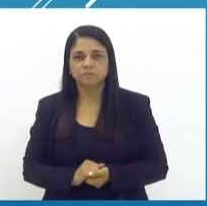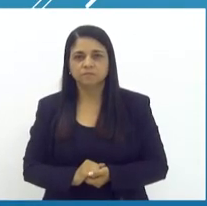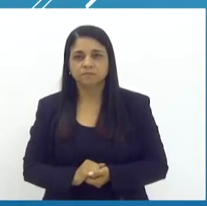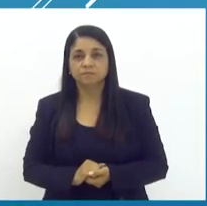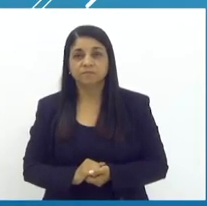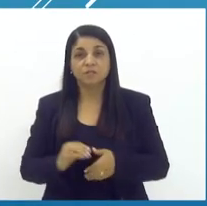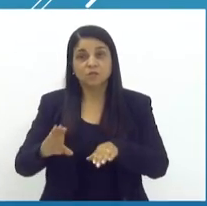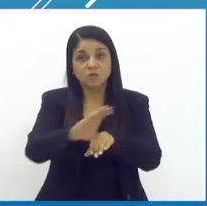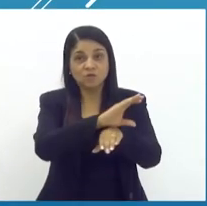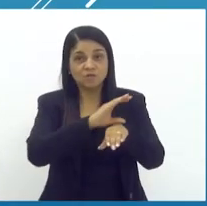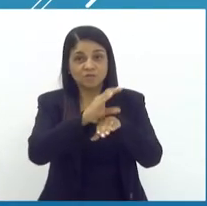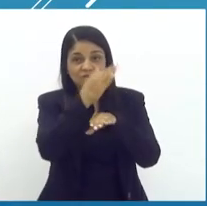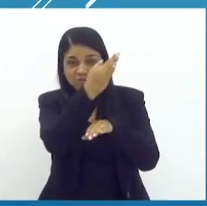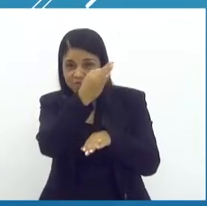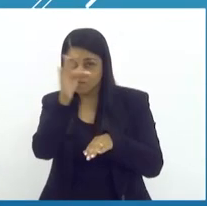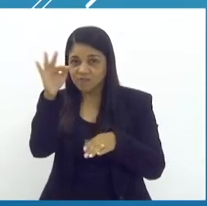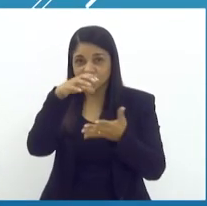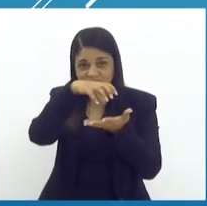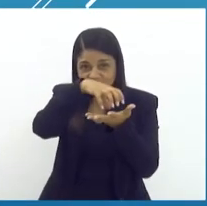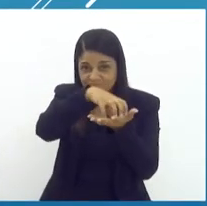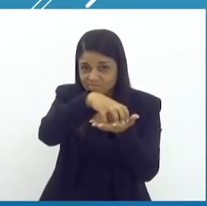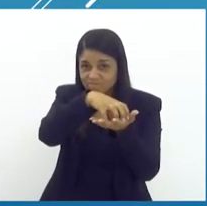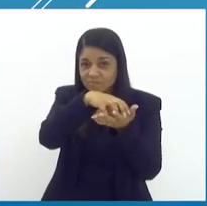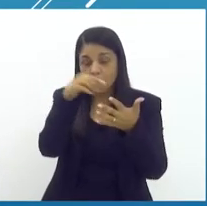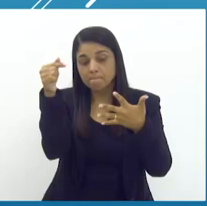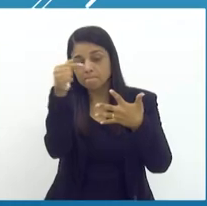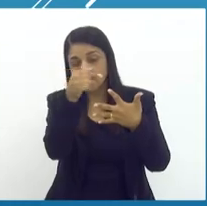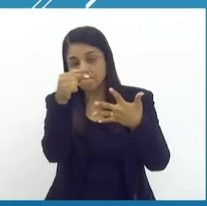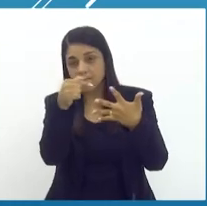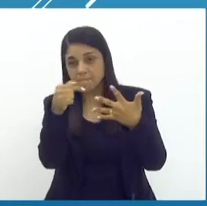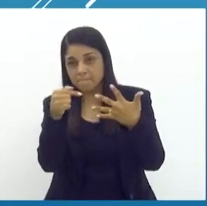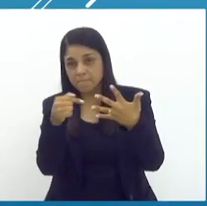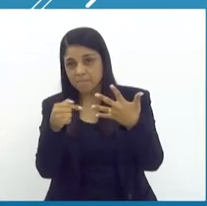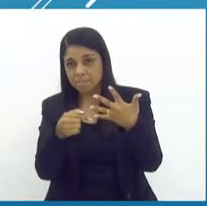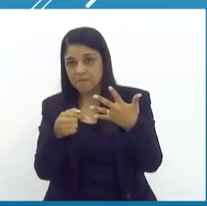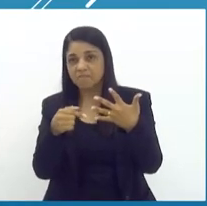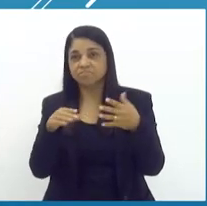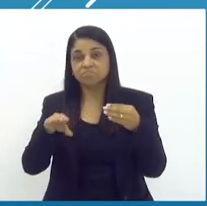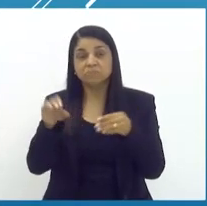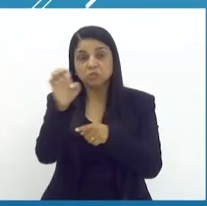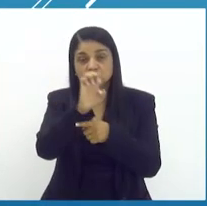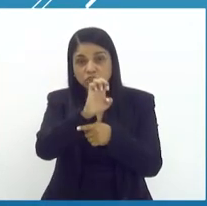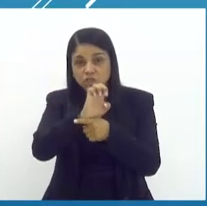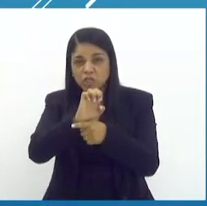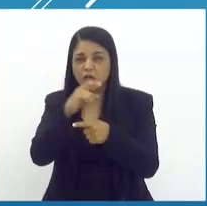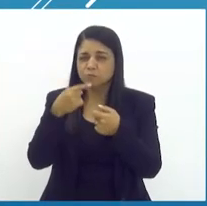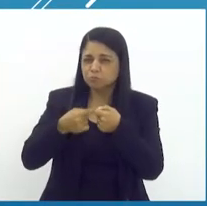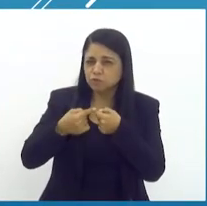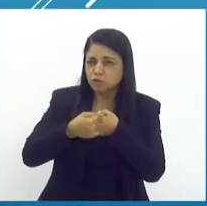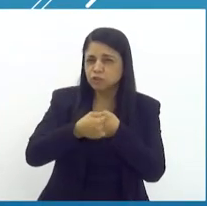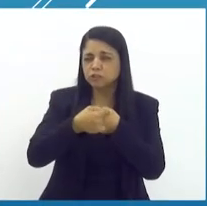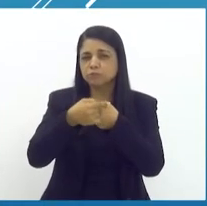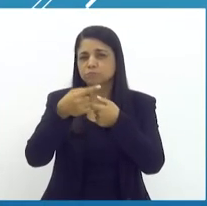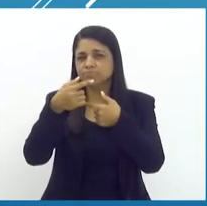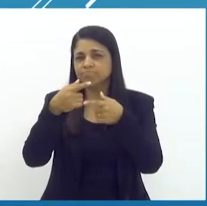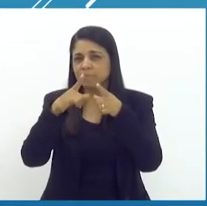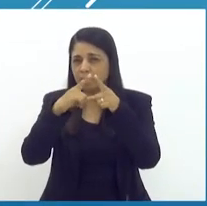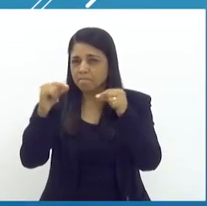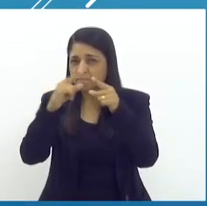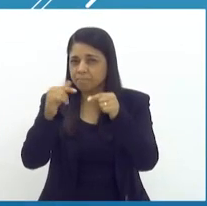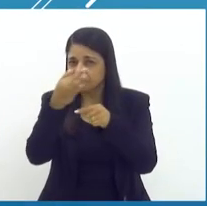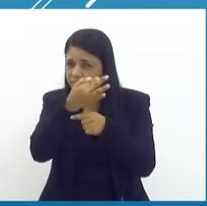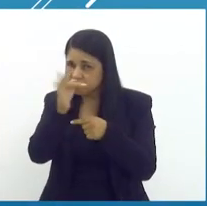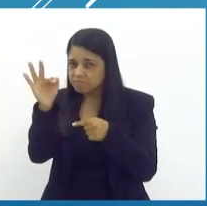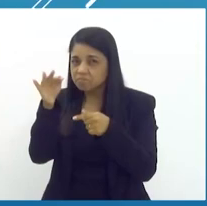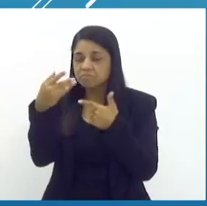consegue ficar negativo alguns pontos que chamam atenção dos Estados do município Federal paretário